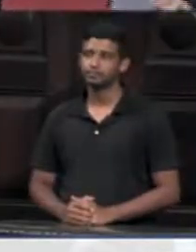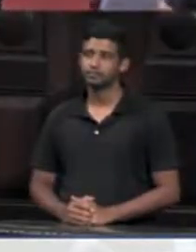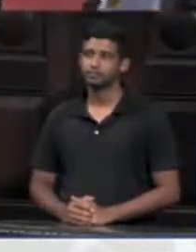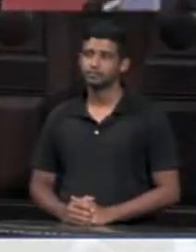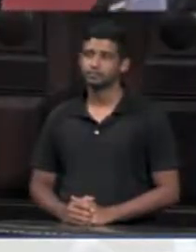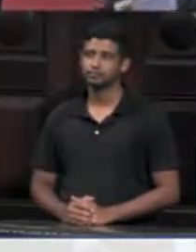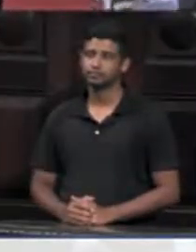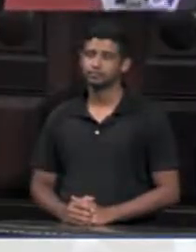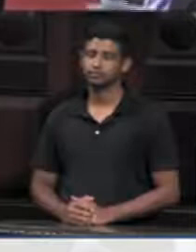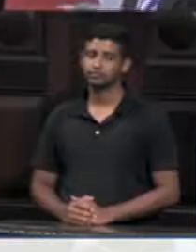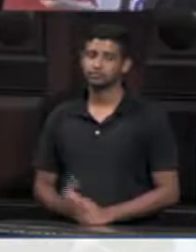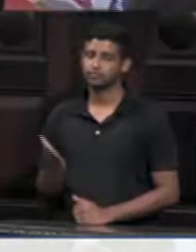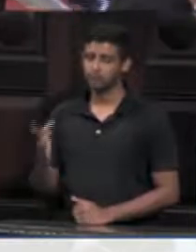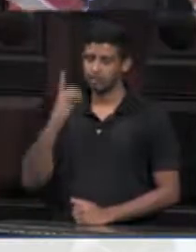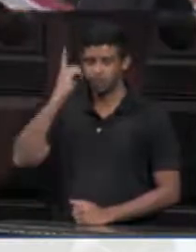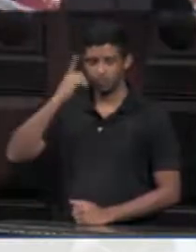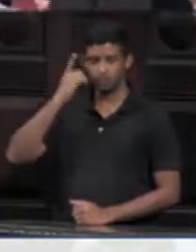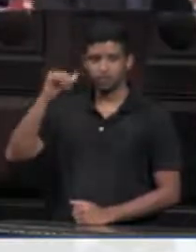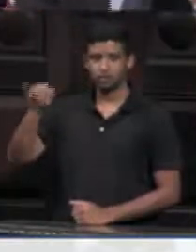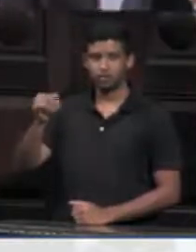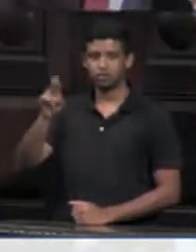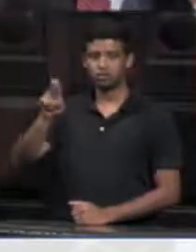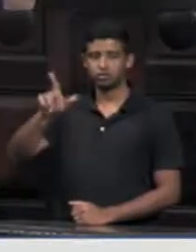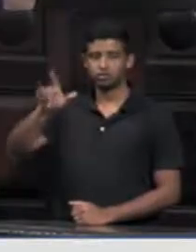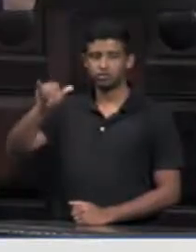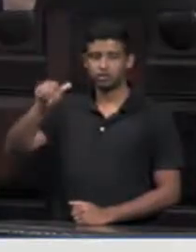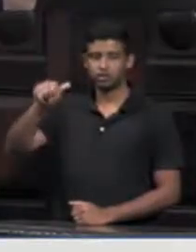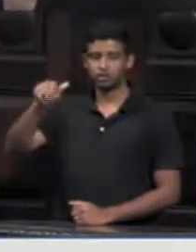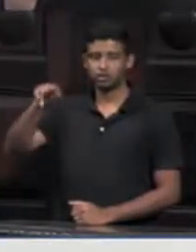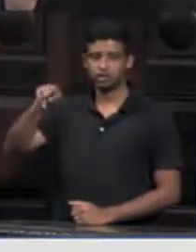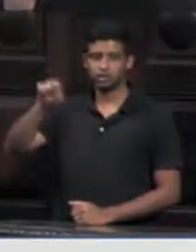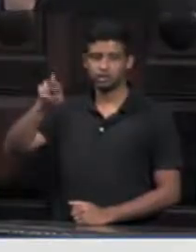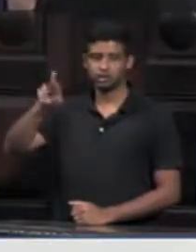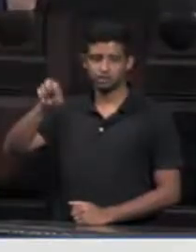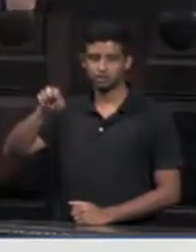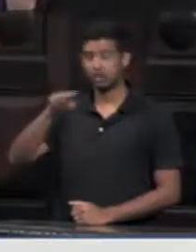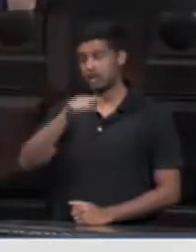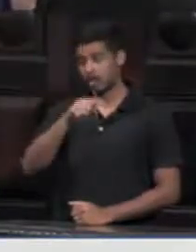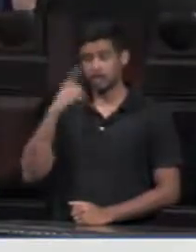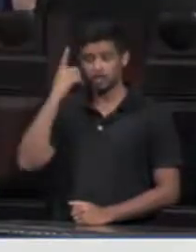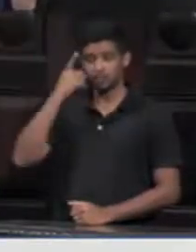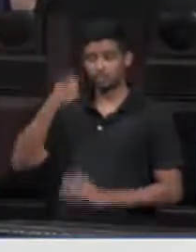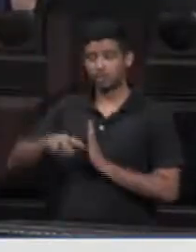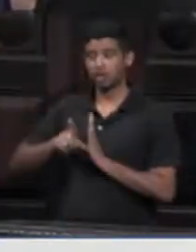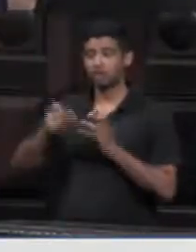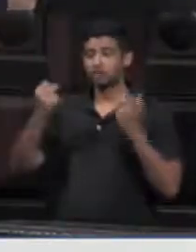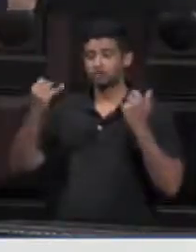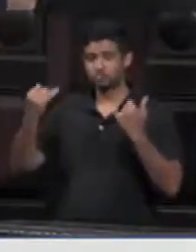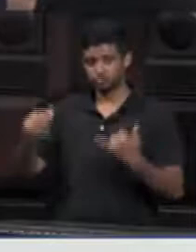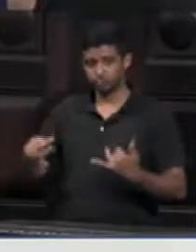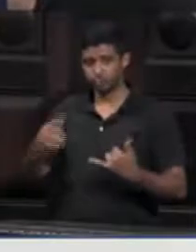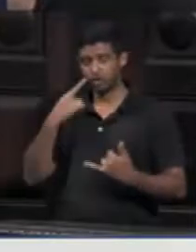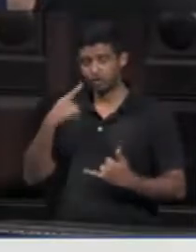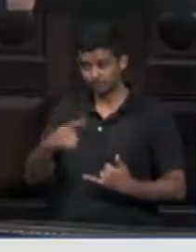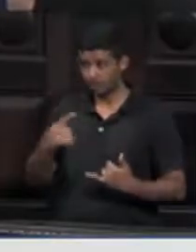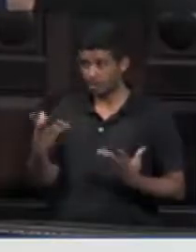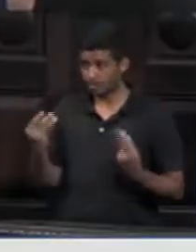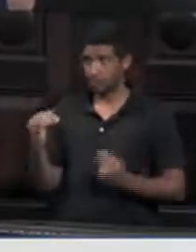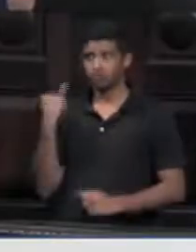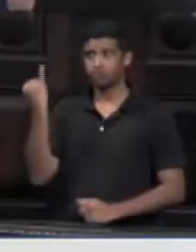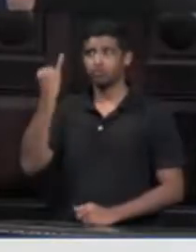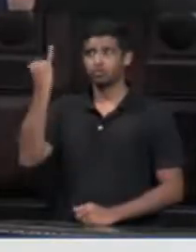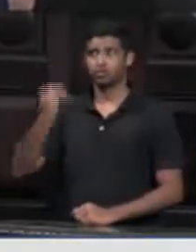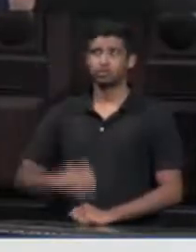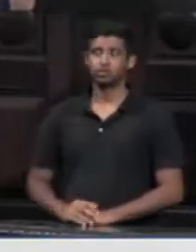Pela ordem, deputado doutor Julianelli. Isso que foi trazido aqui pelo deputado Anderson Nogueira é uma questão de enorme relevância e